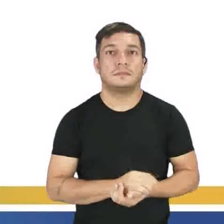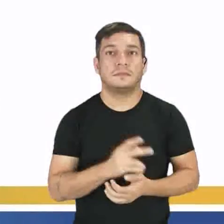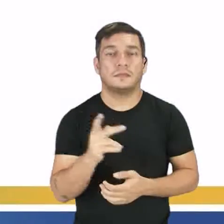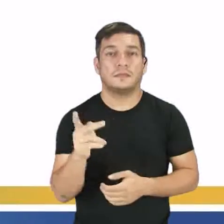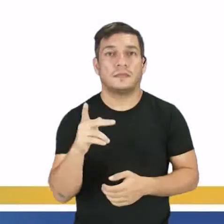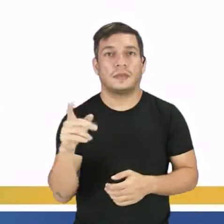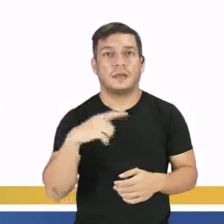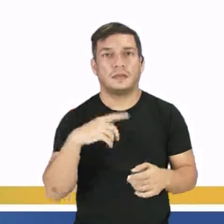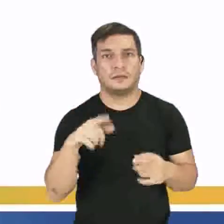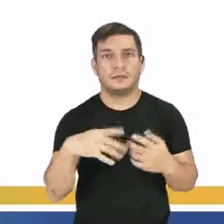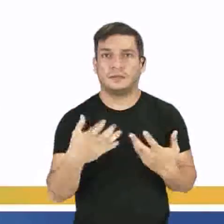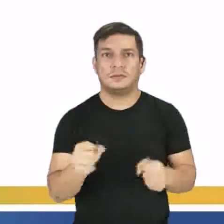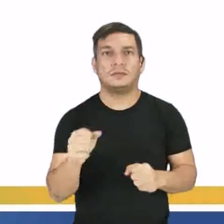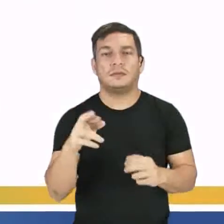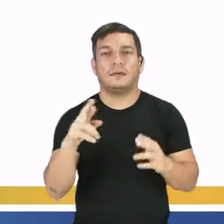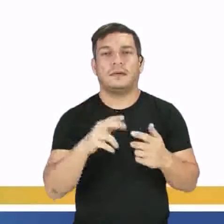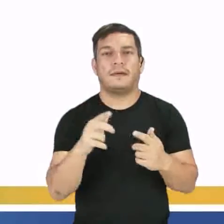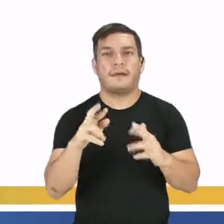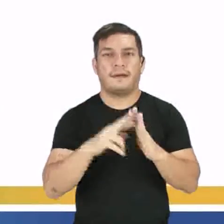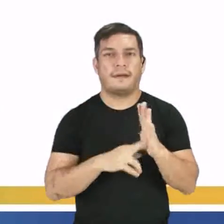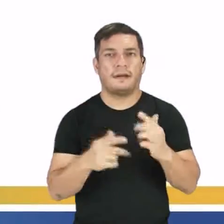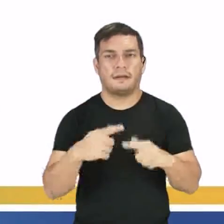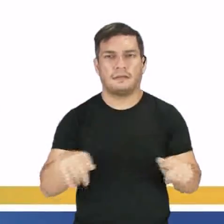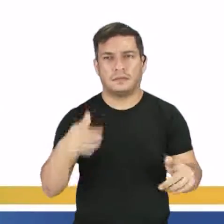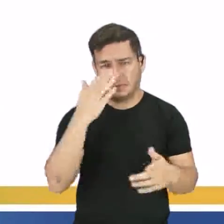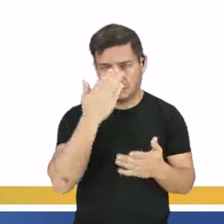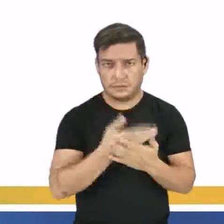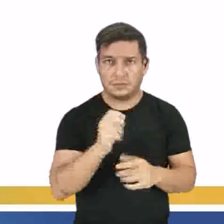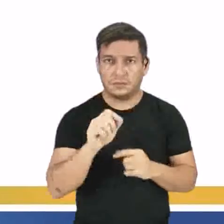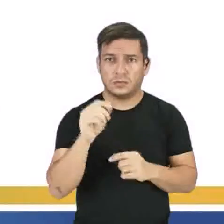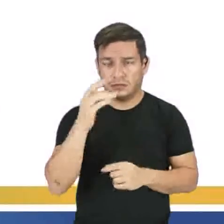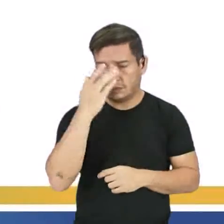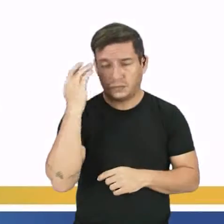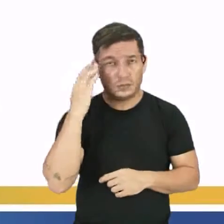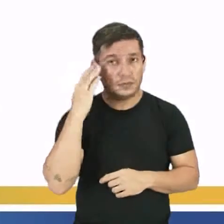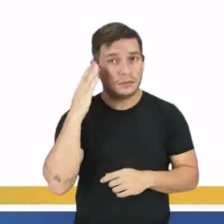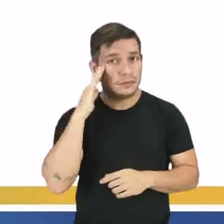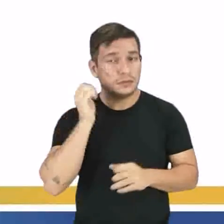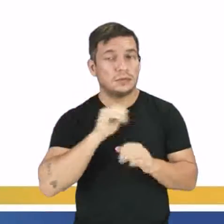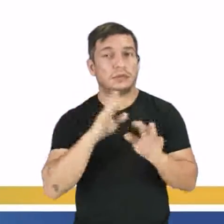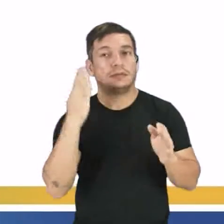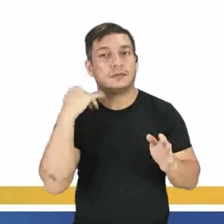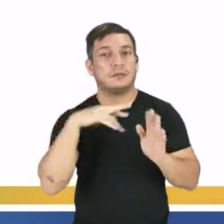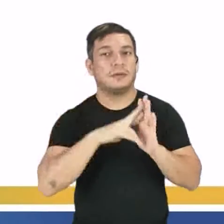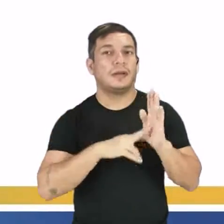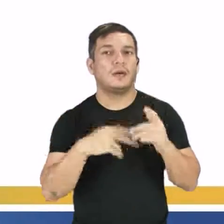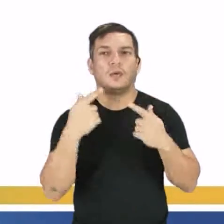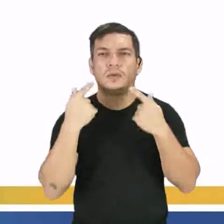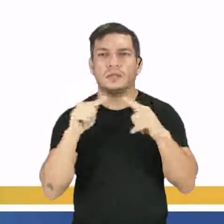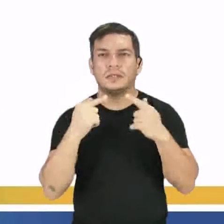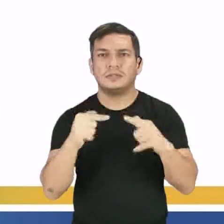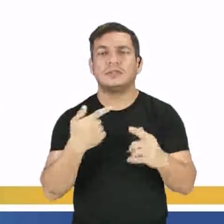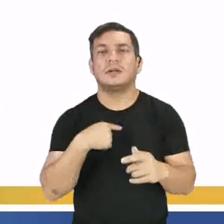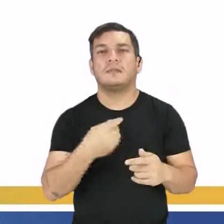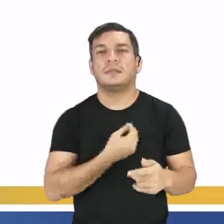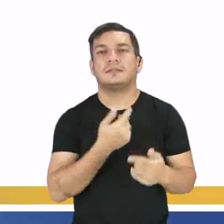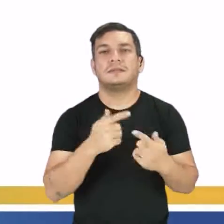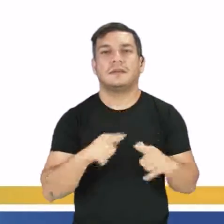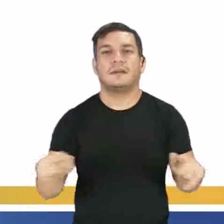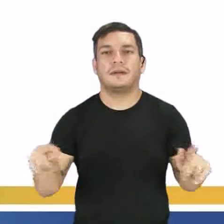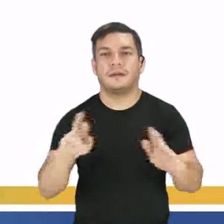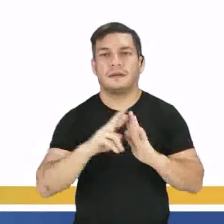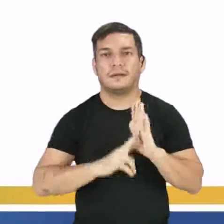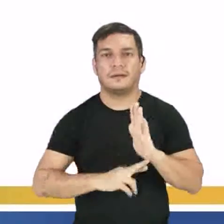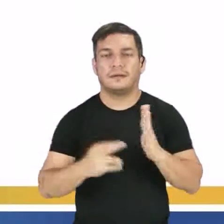condenam essa regra gramatical, acreditam que apenas os esclarecidos sabem essa regra, ou criticam a presença das regras na gramática, afirmam que não